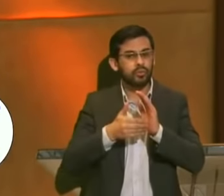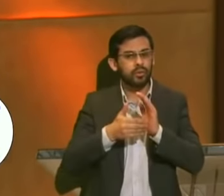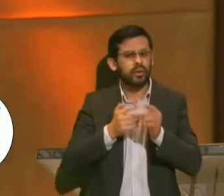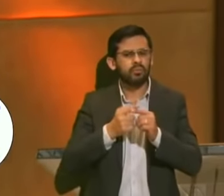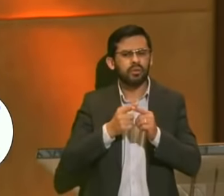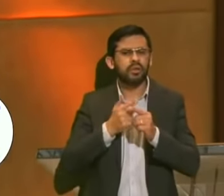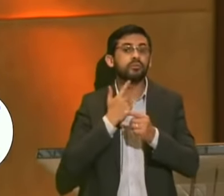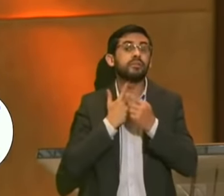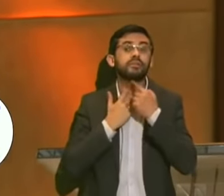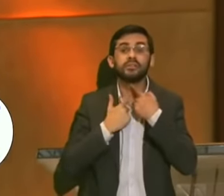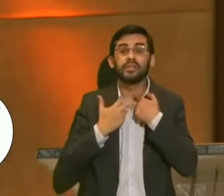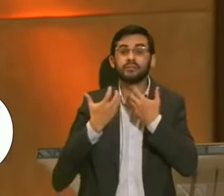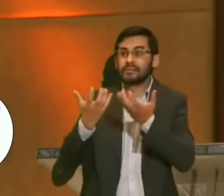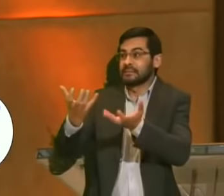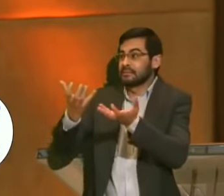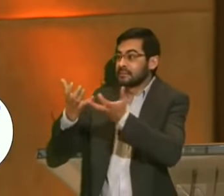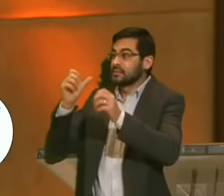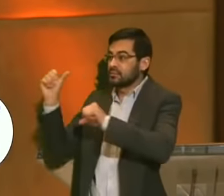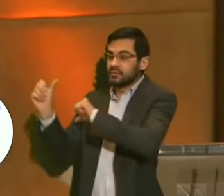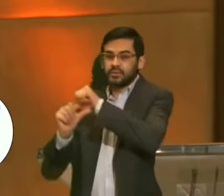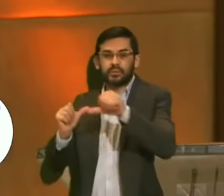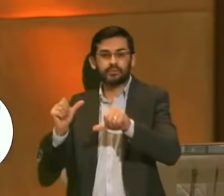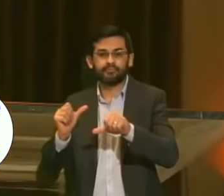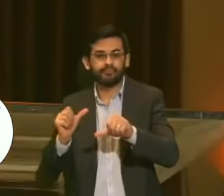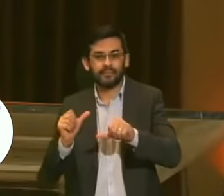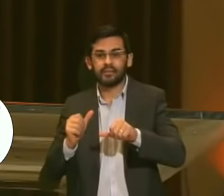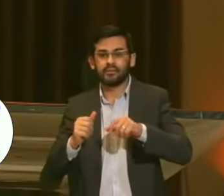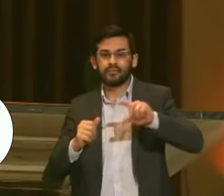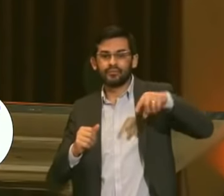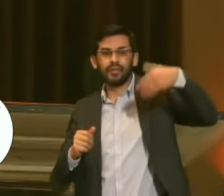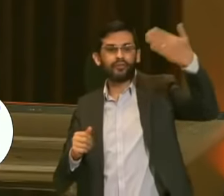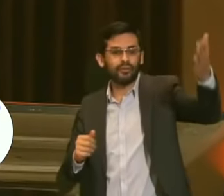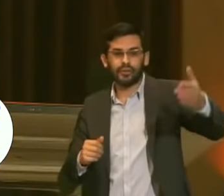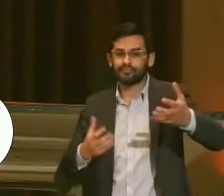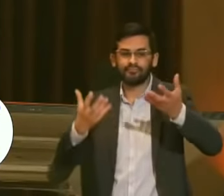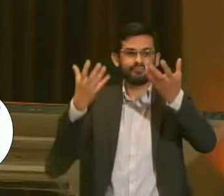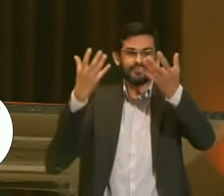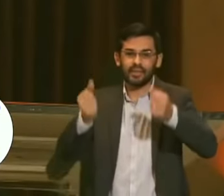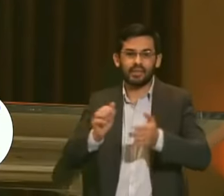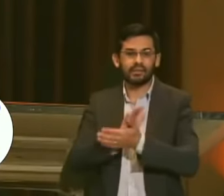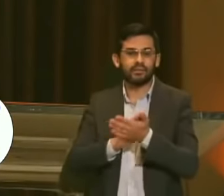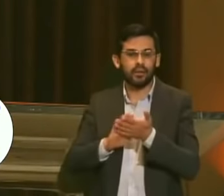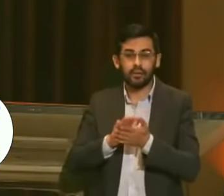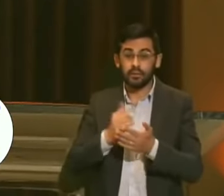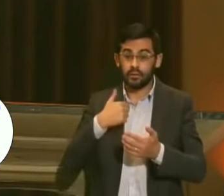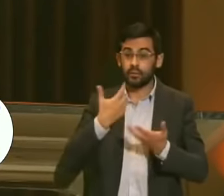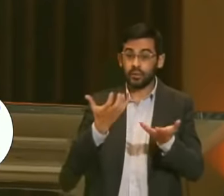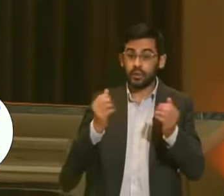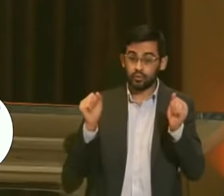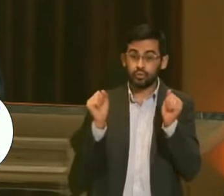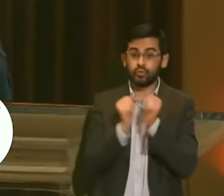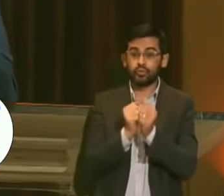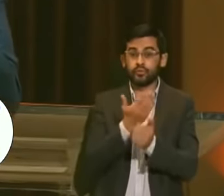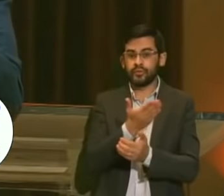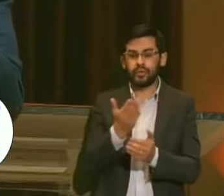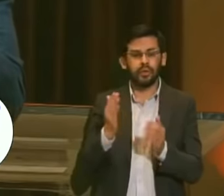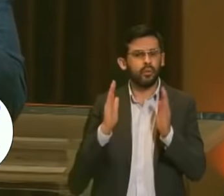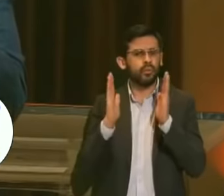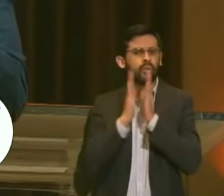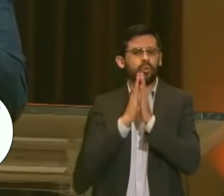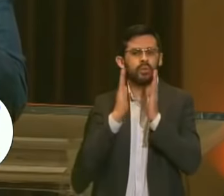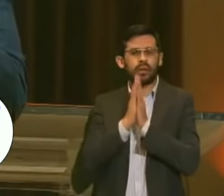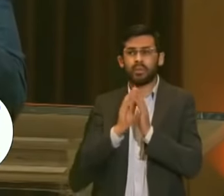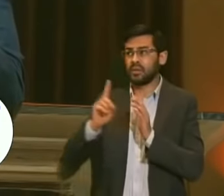desejo que hoje está no seu coração, você não vai assumir. Por isso eu vou selar esse compromisso com você na presença